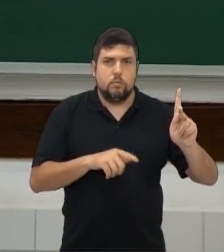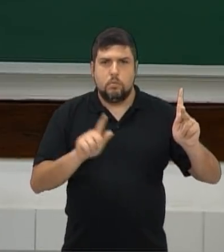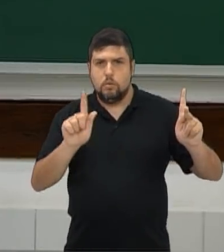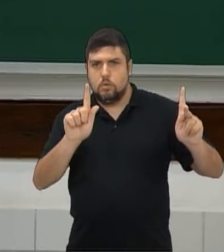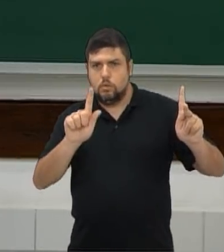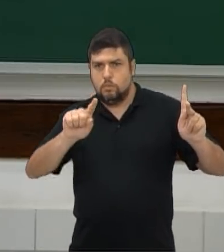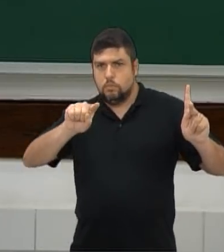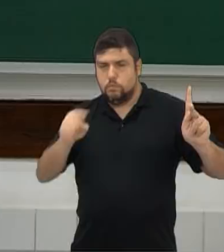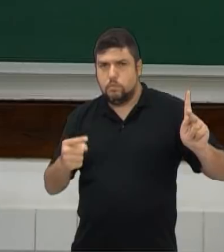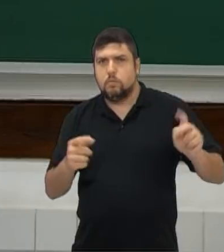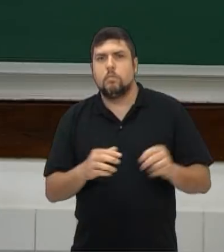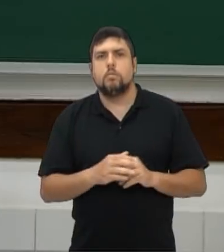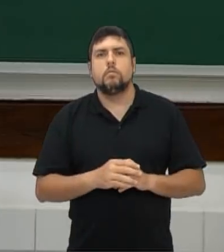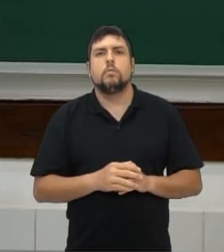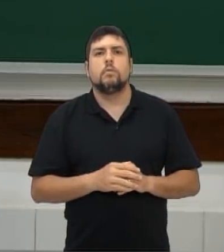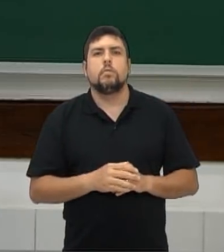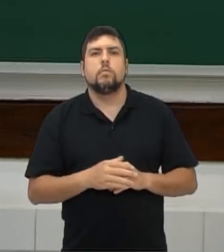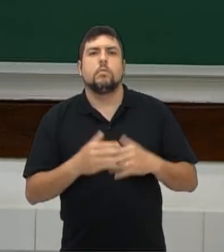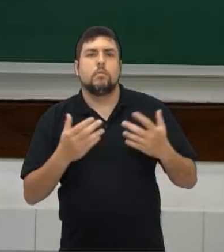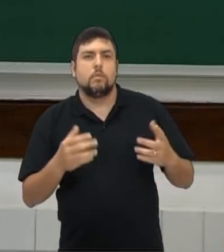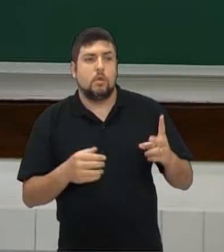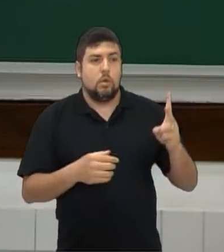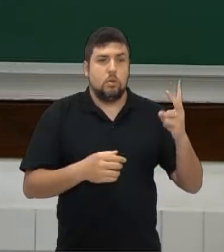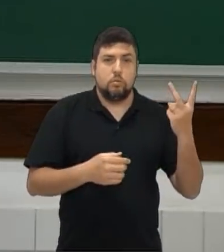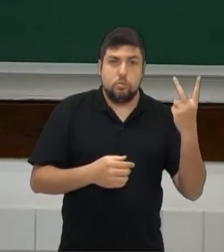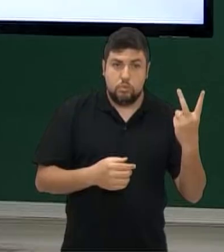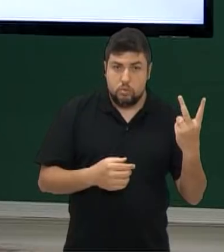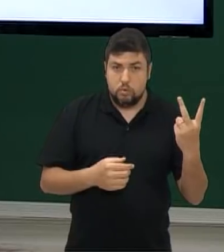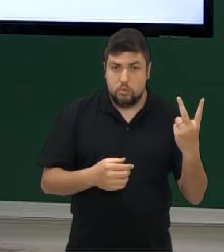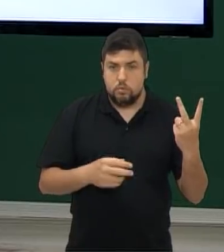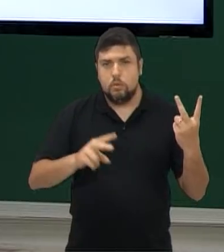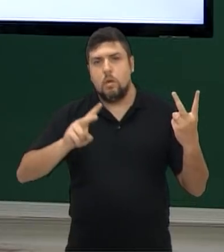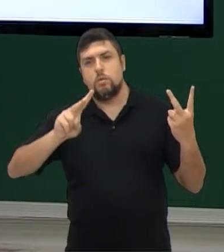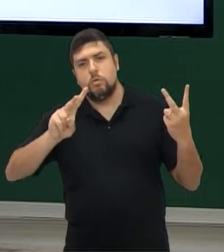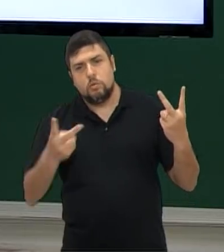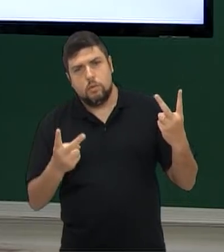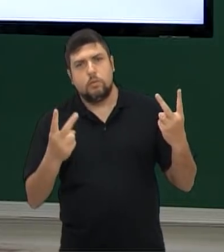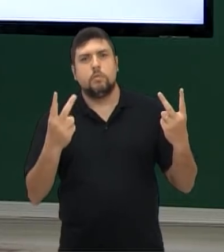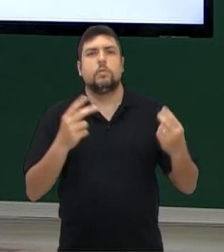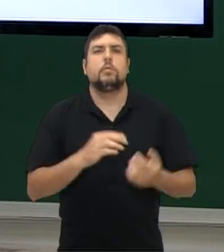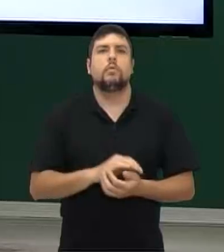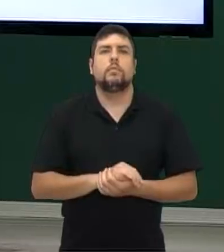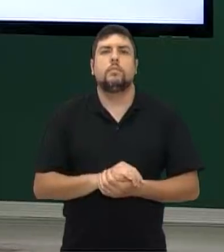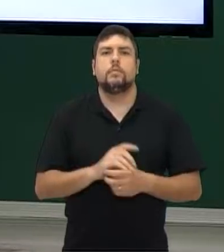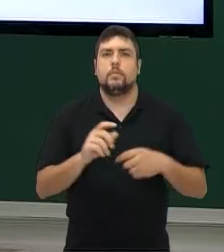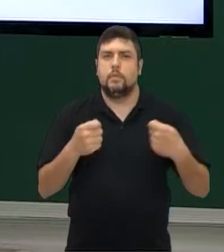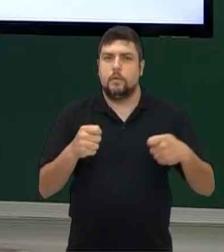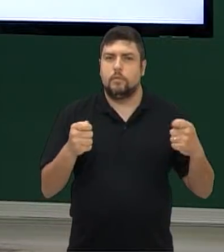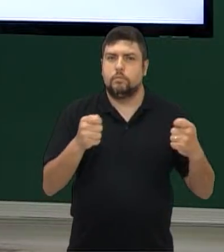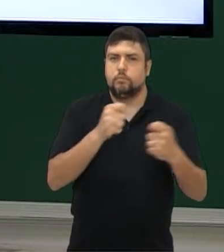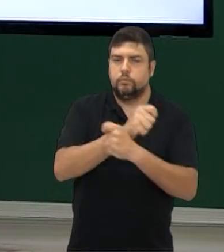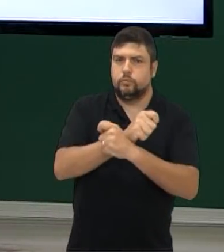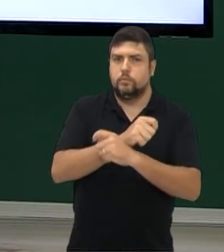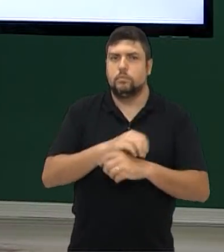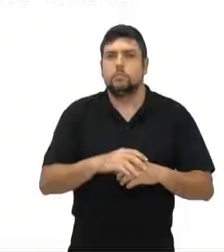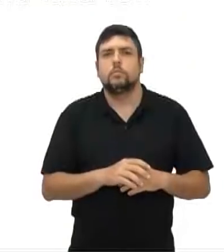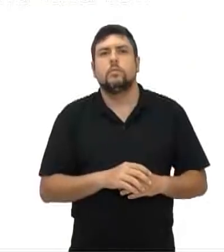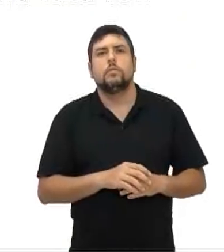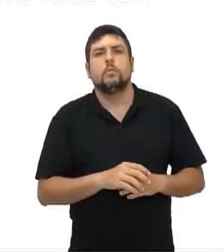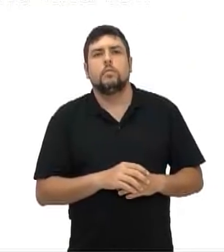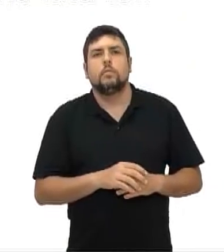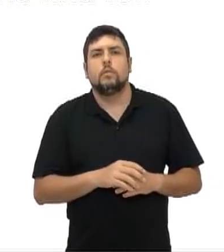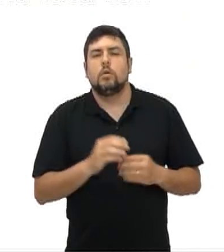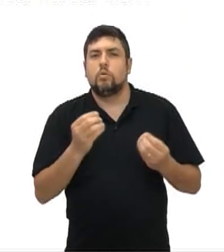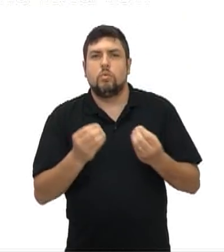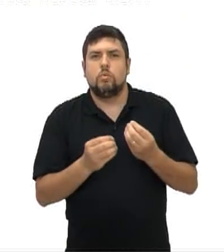2 quilos vai valer 2000 gramas, certo? Então, olha lá, eu tenho que transformar. Desses 2 quilos,